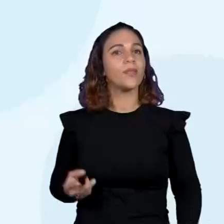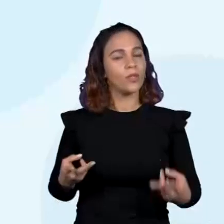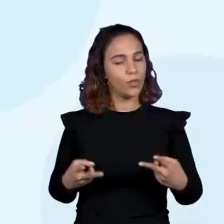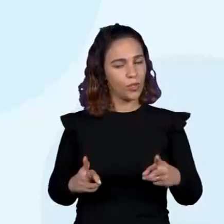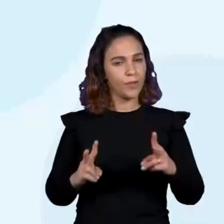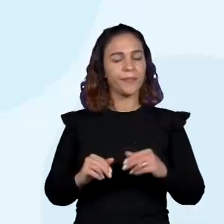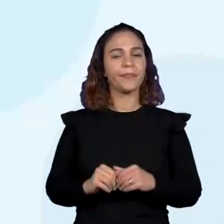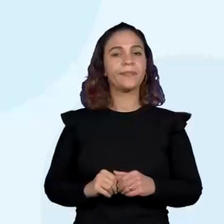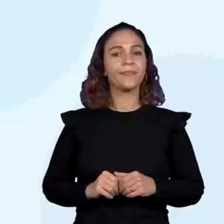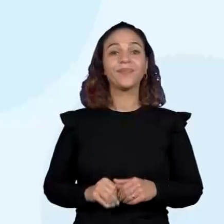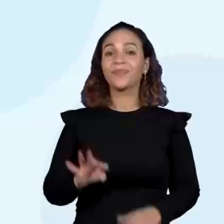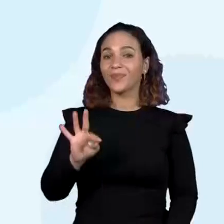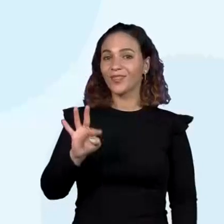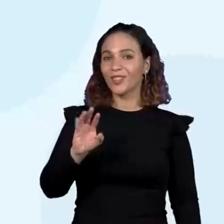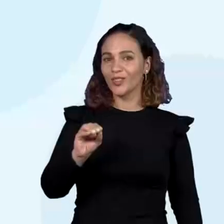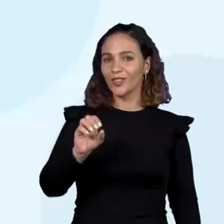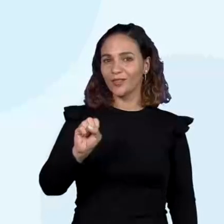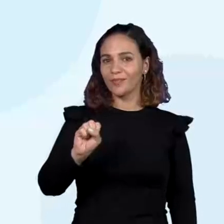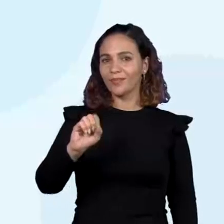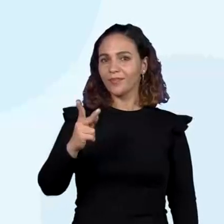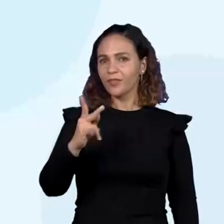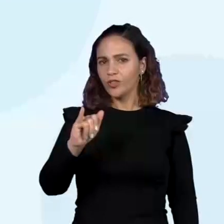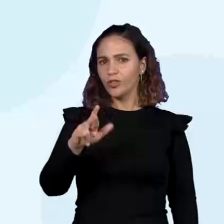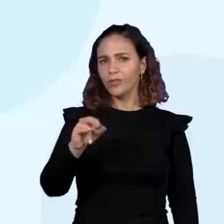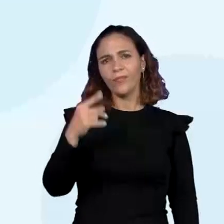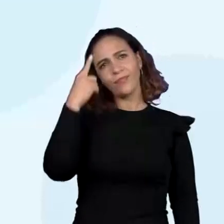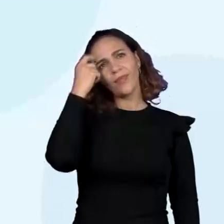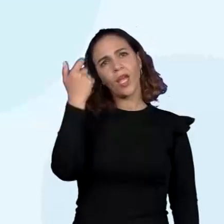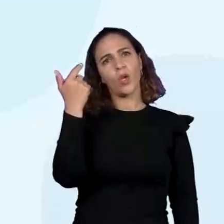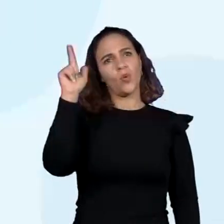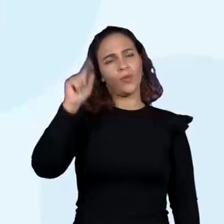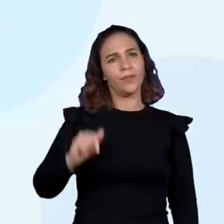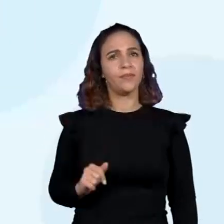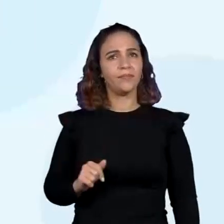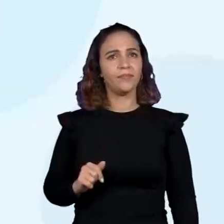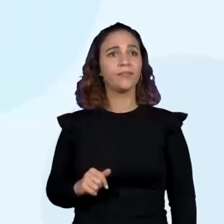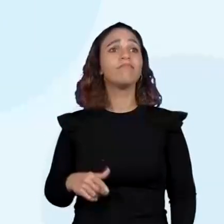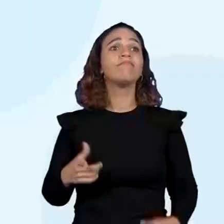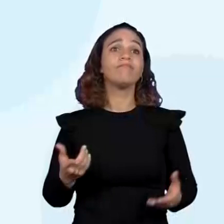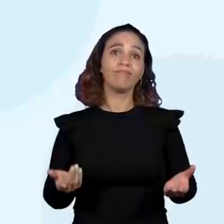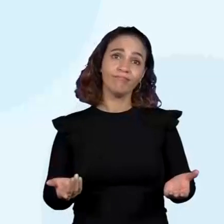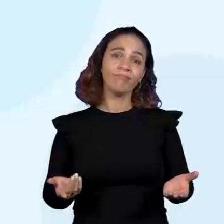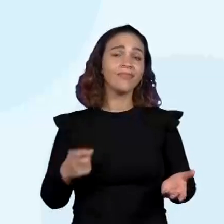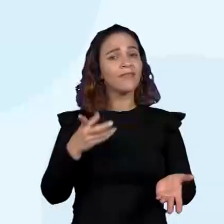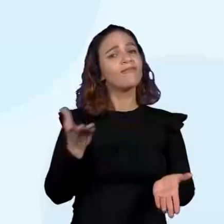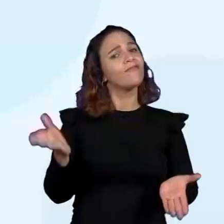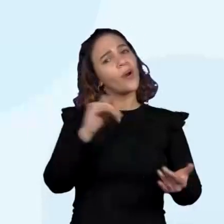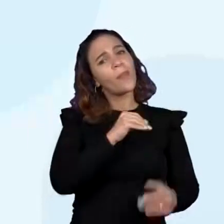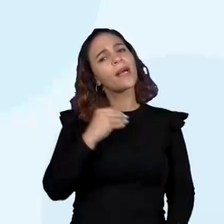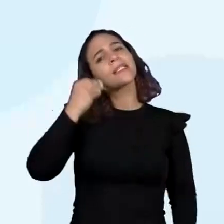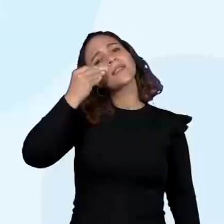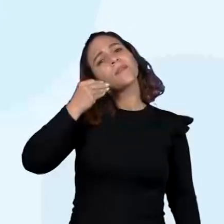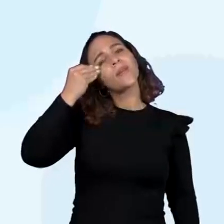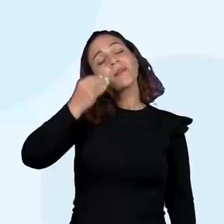Continuando, Toshiro tinha outra ideia. Que provassem a culinária